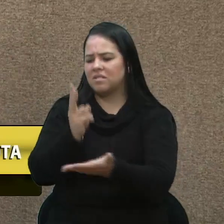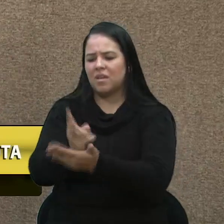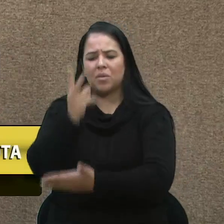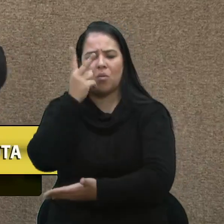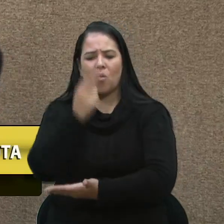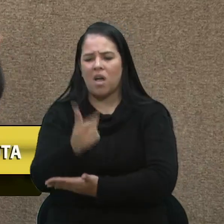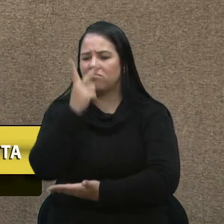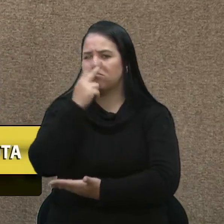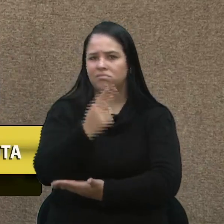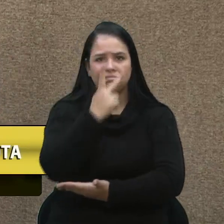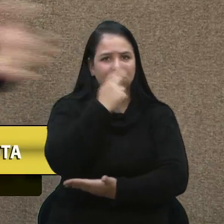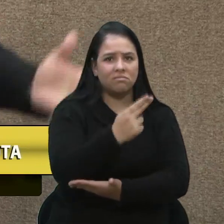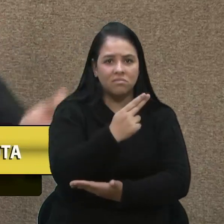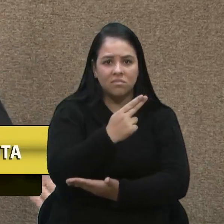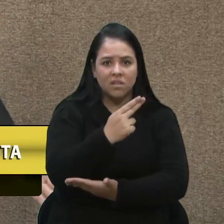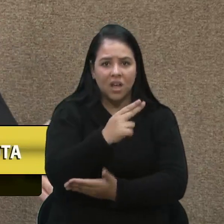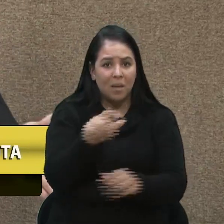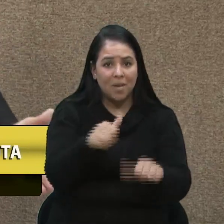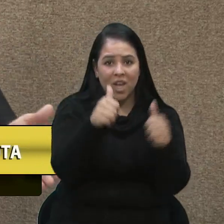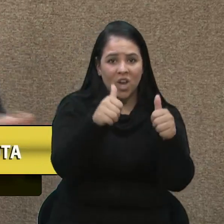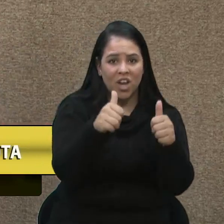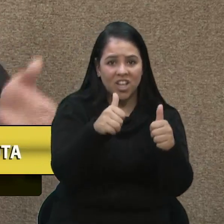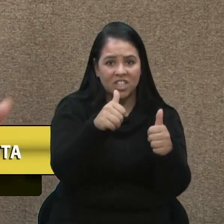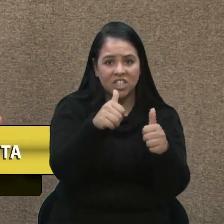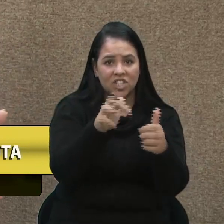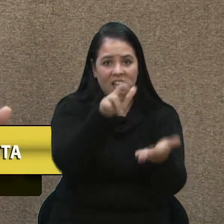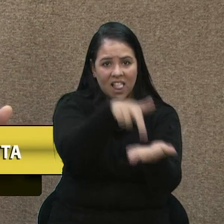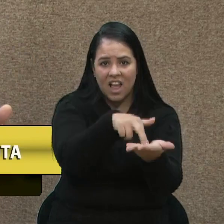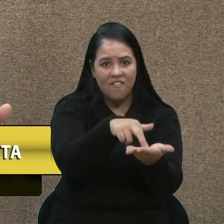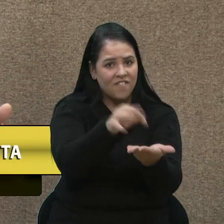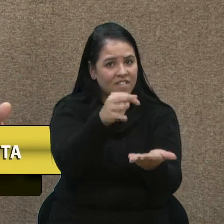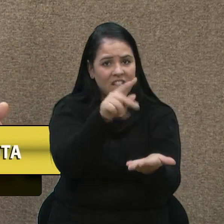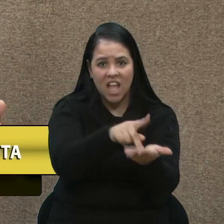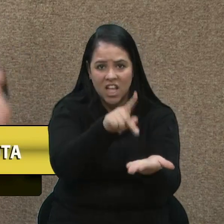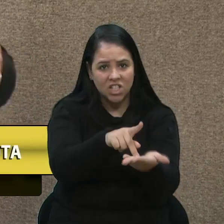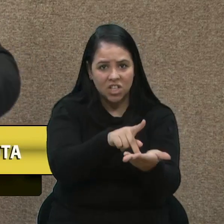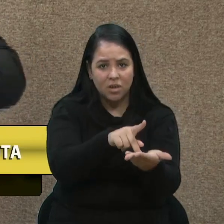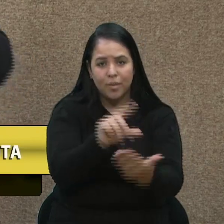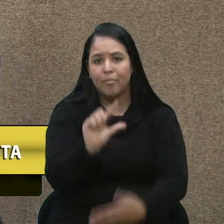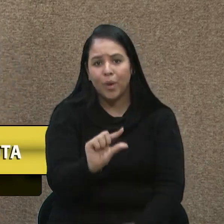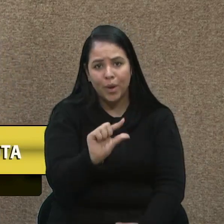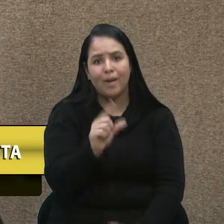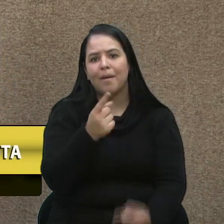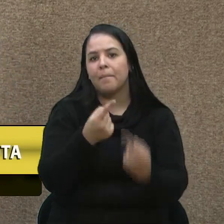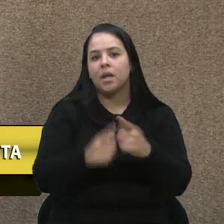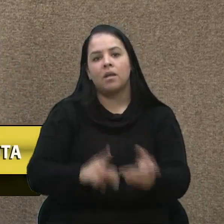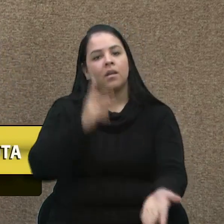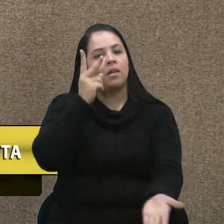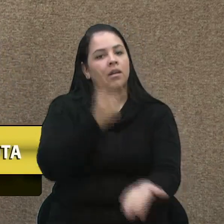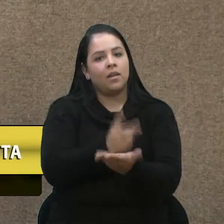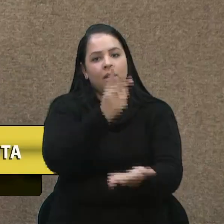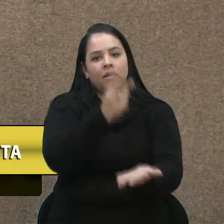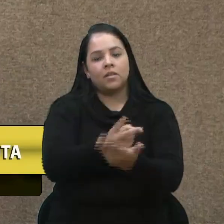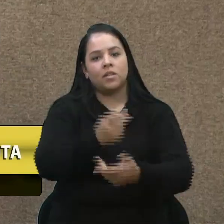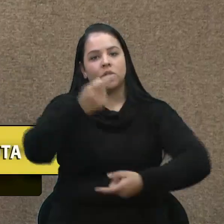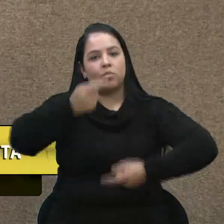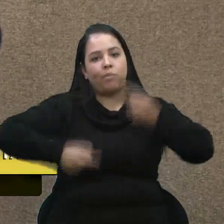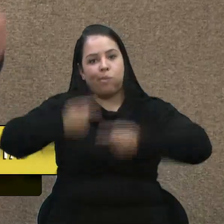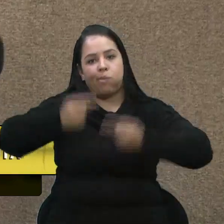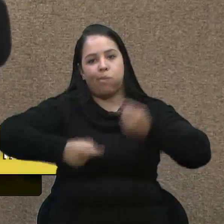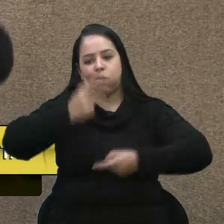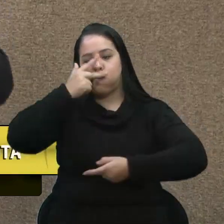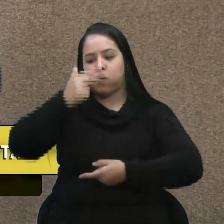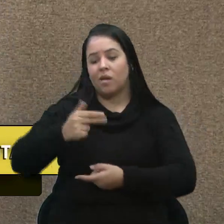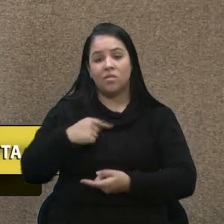coisa soluções reais eu vejo poucas muito poucas mas sempre discutir são em cima também uma coisa a gente